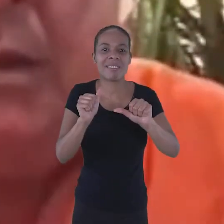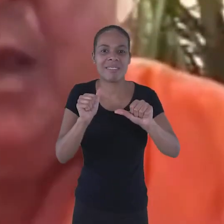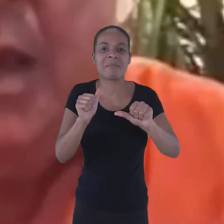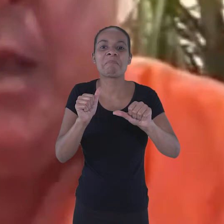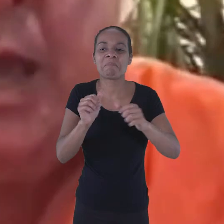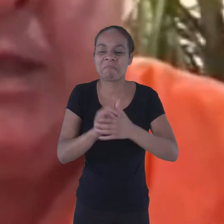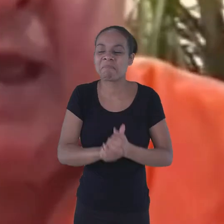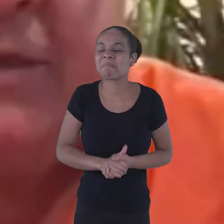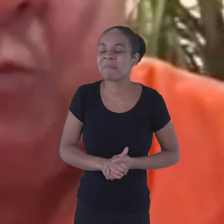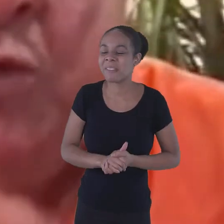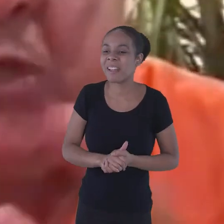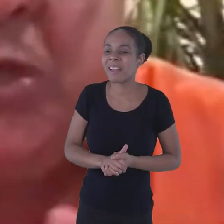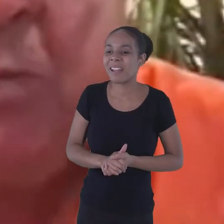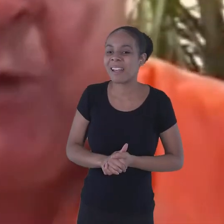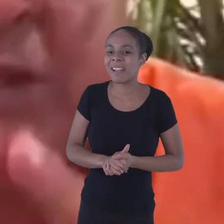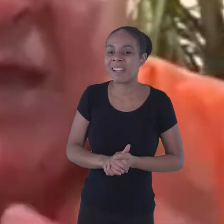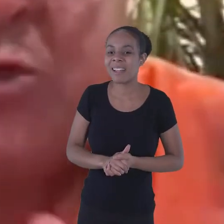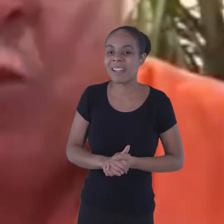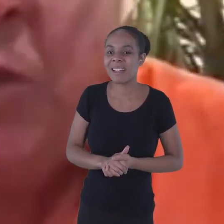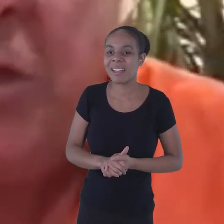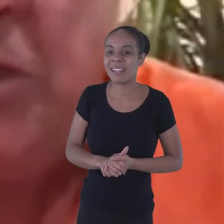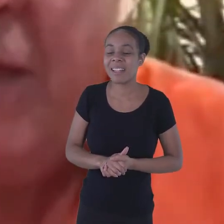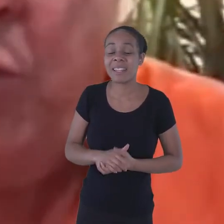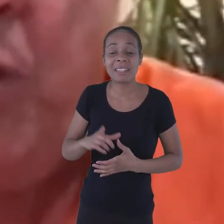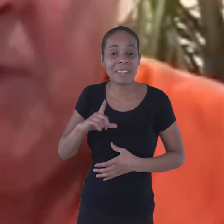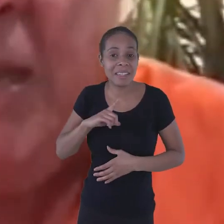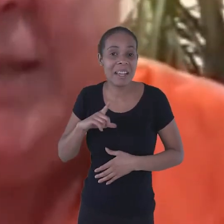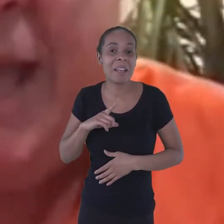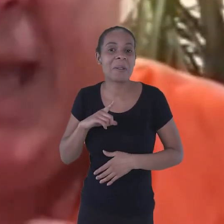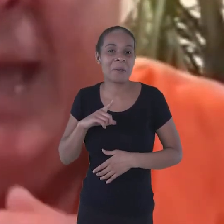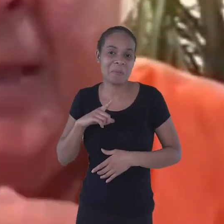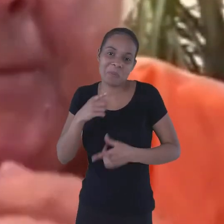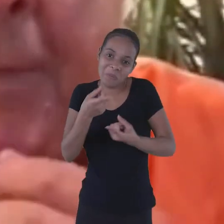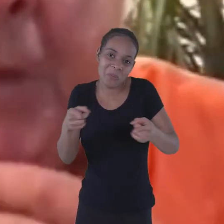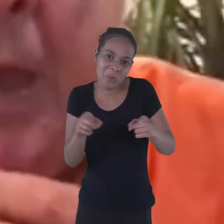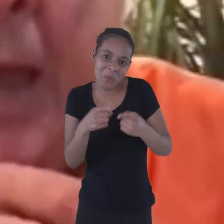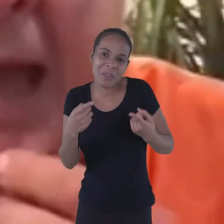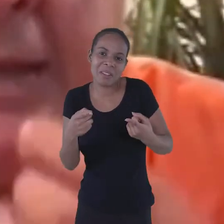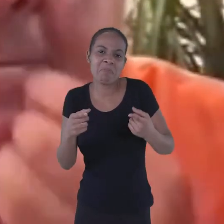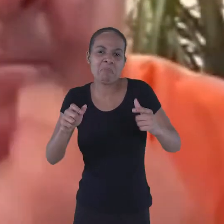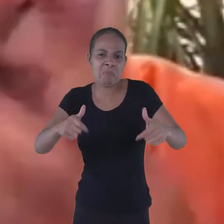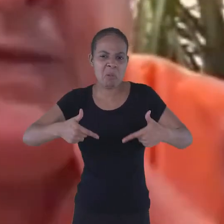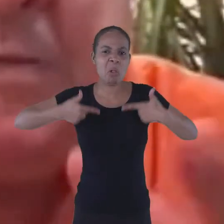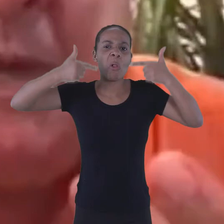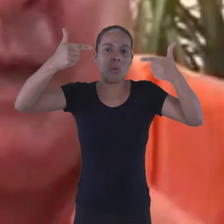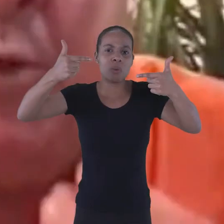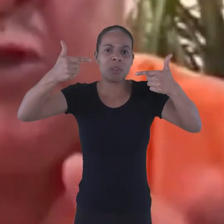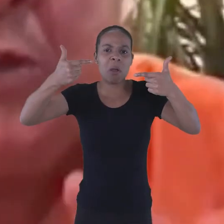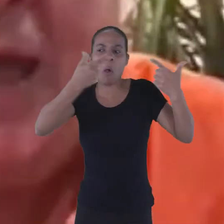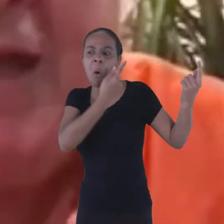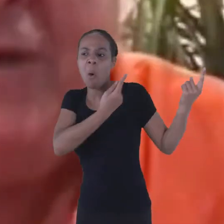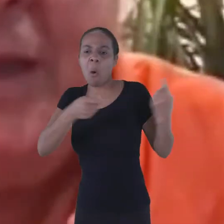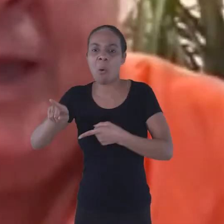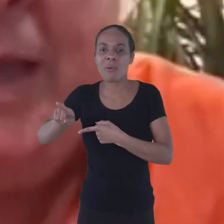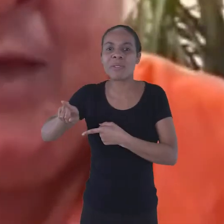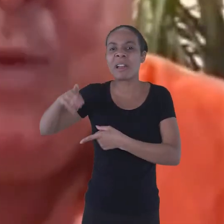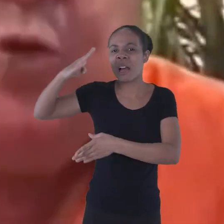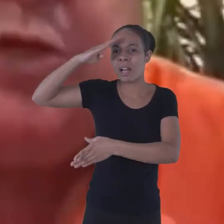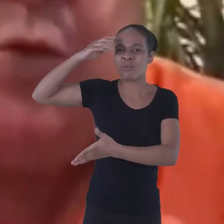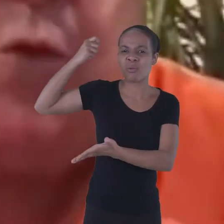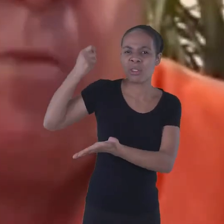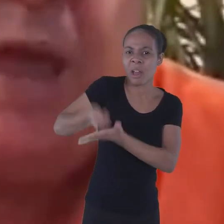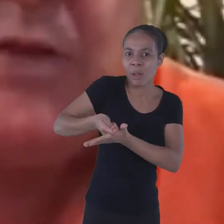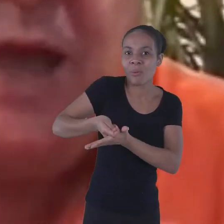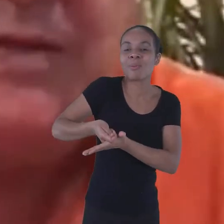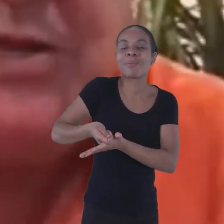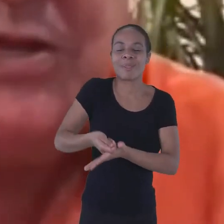que entre as músicas de protesto contra a ditadura militar, a que mais me emocionava era uma